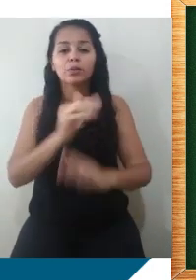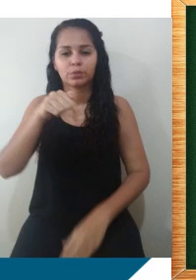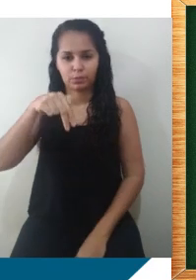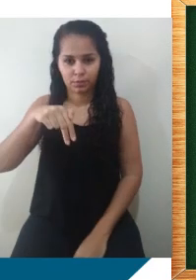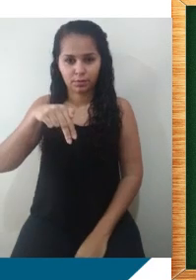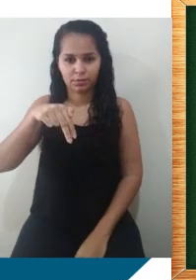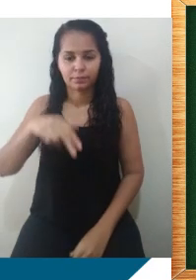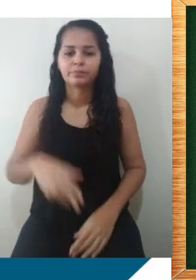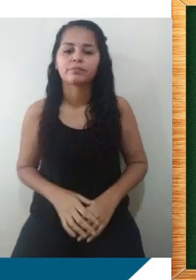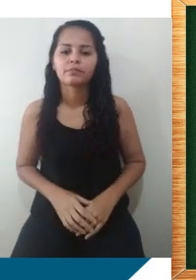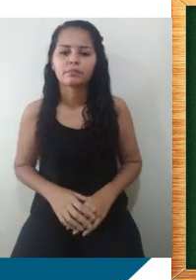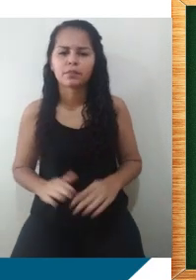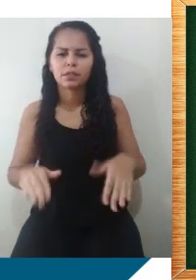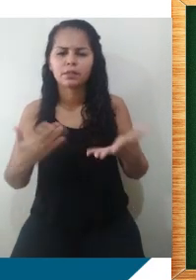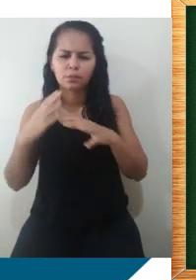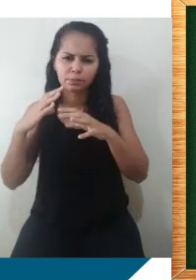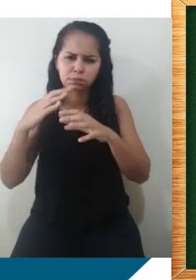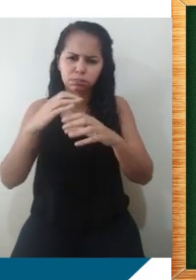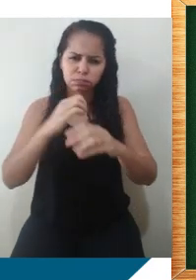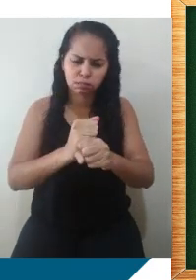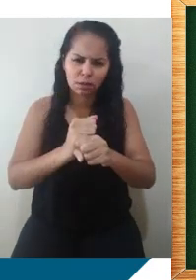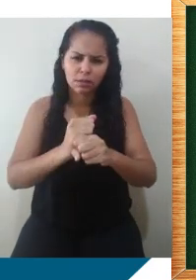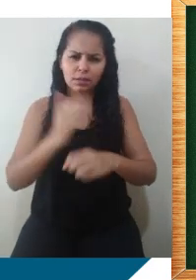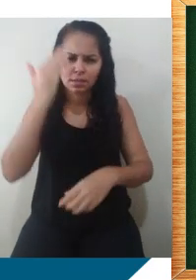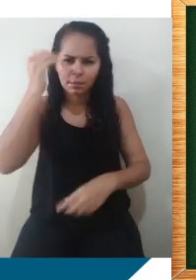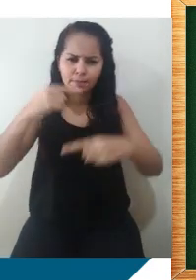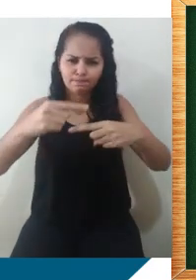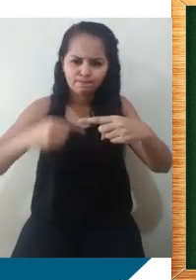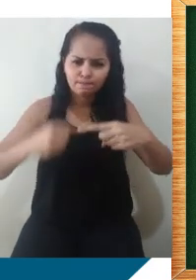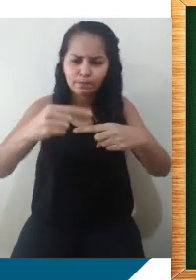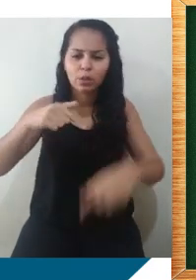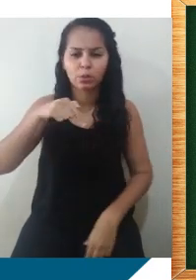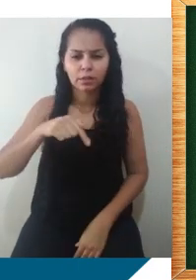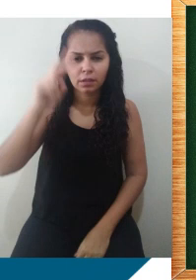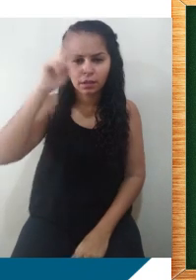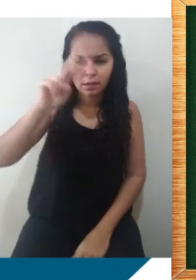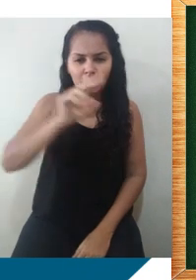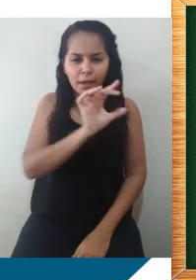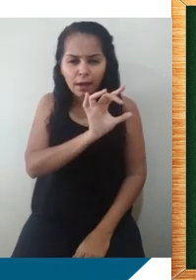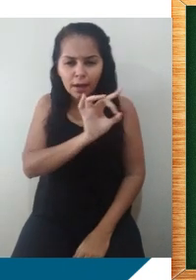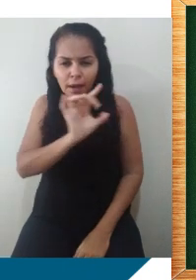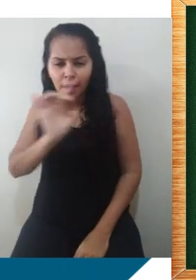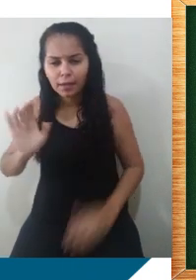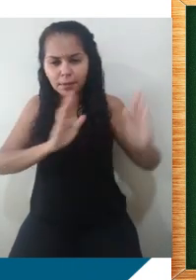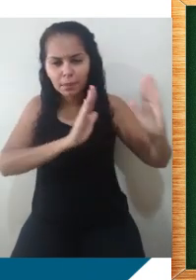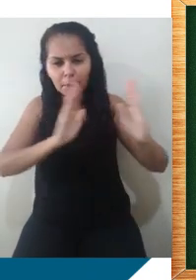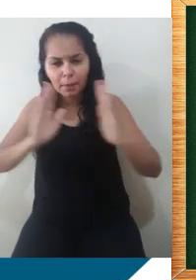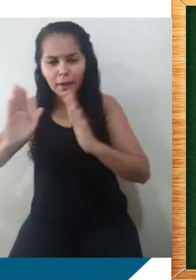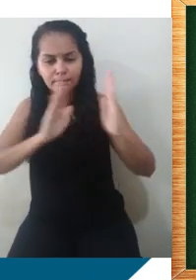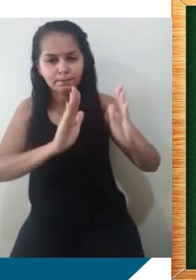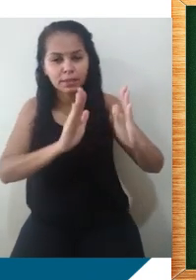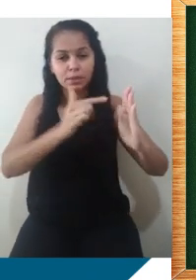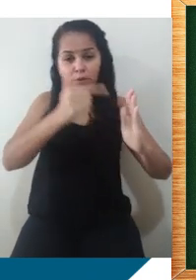cada termo, a partir do segundo, dividido pelo seu anterior, é igual à razão da PG. Então temos que a razão